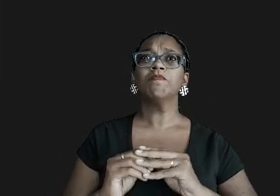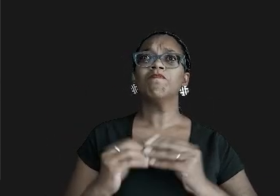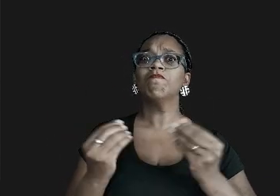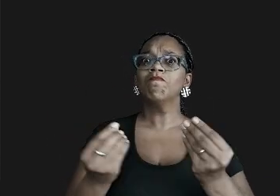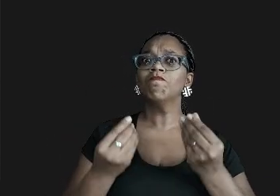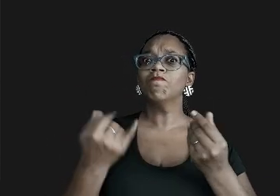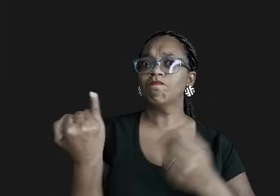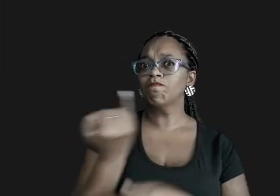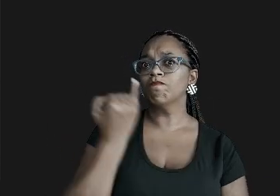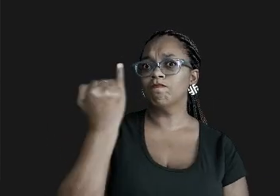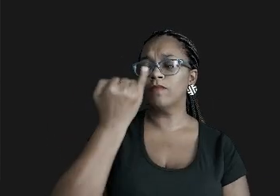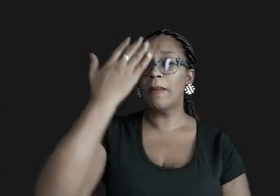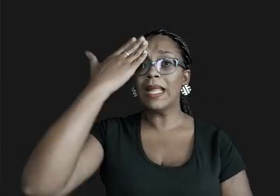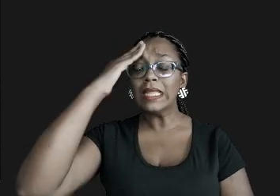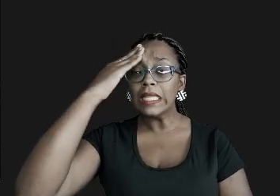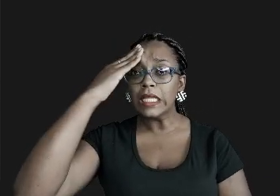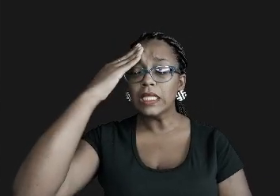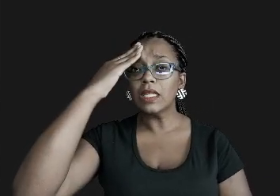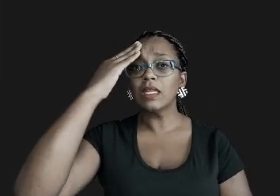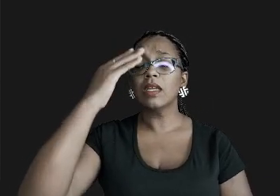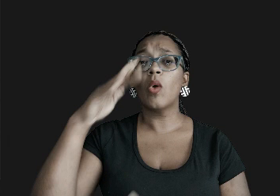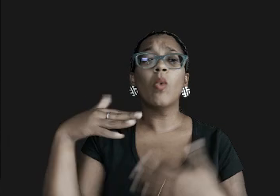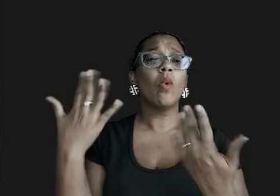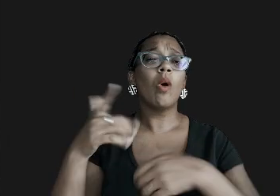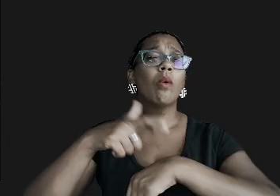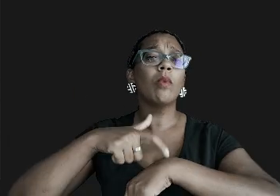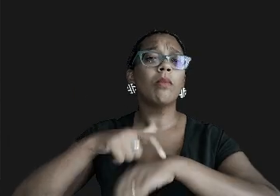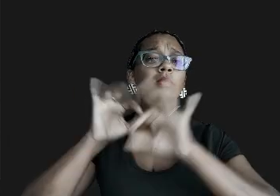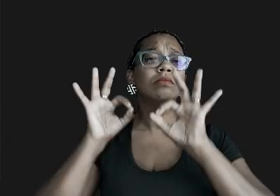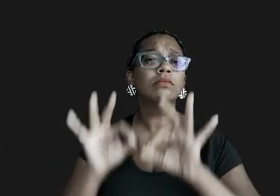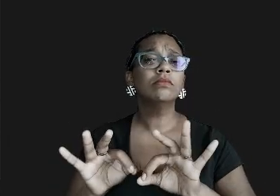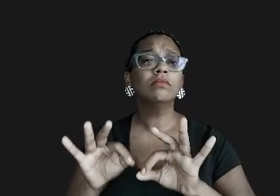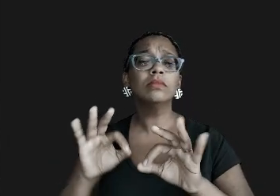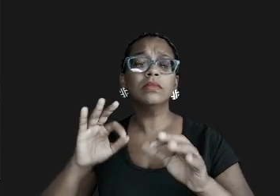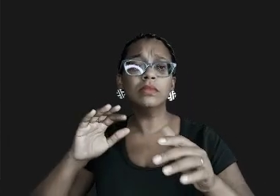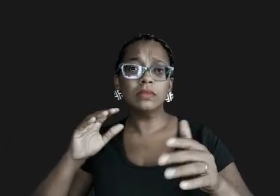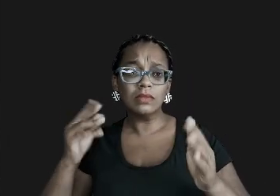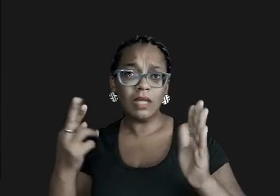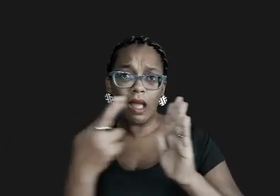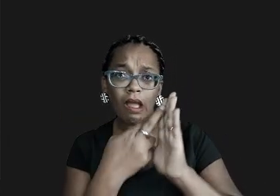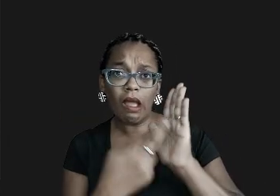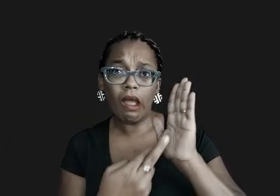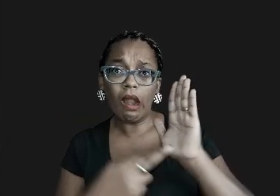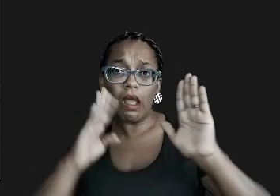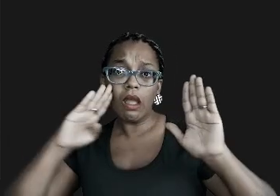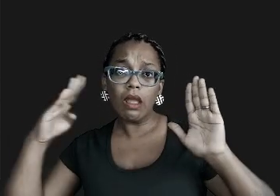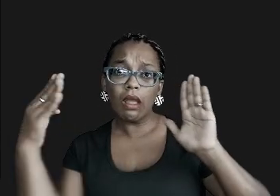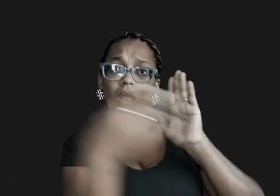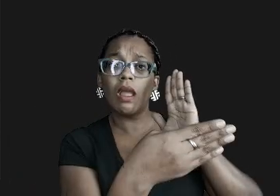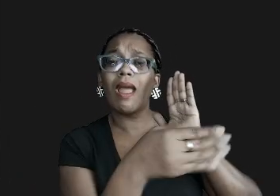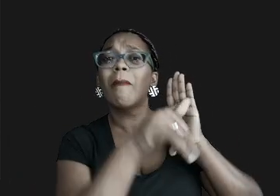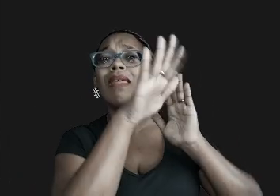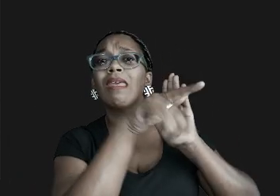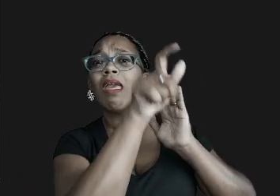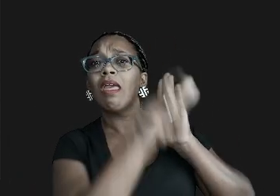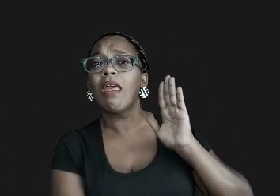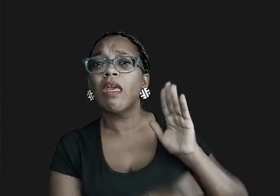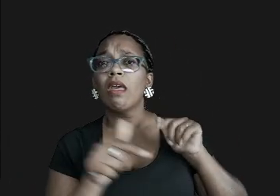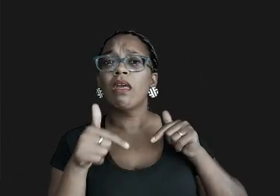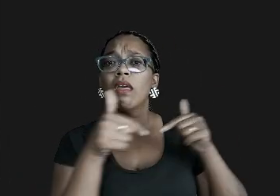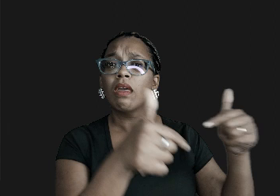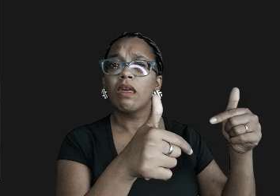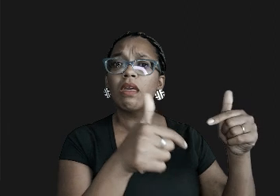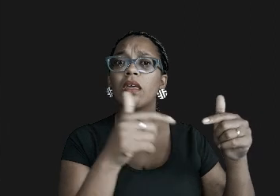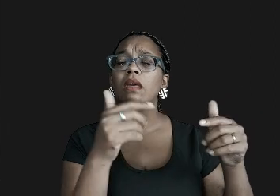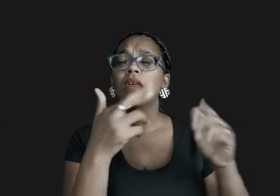bastante importante para entender Qual é o momento adequado que a sanção deve ser destinada e para quem quer aquela sanção